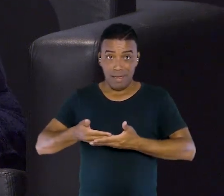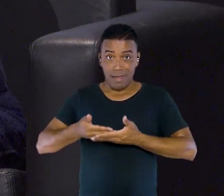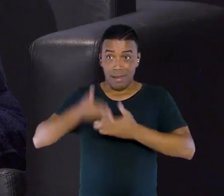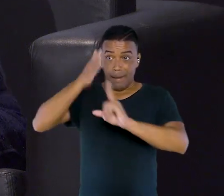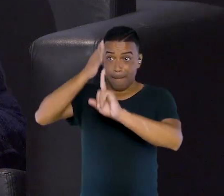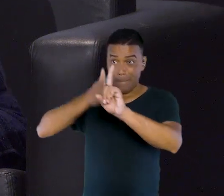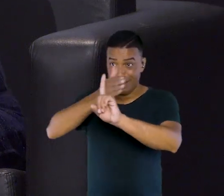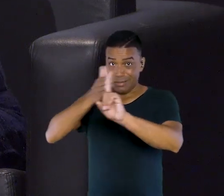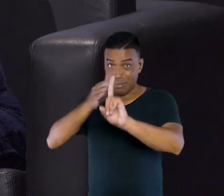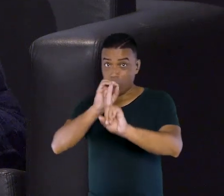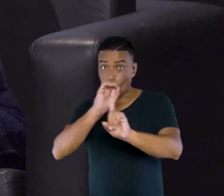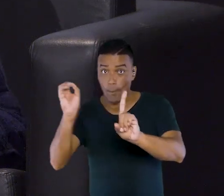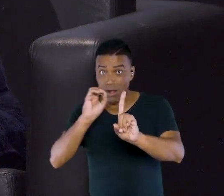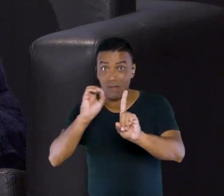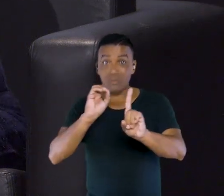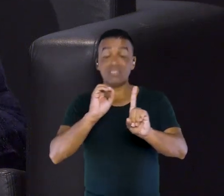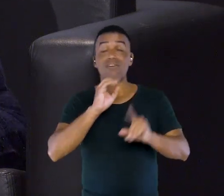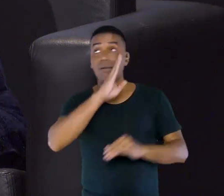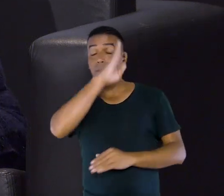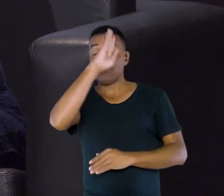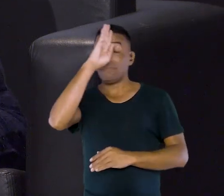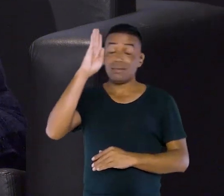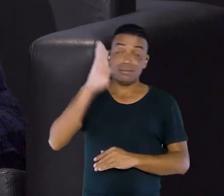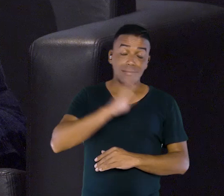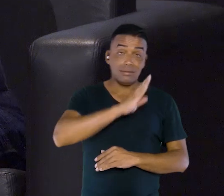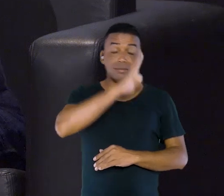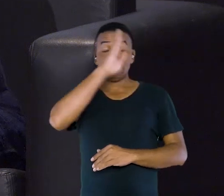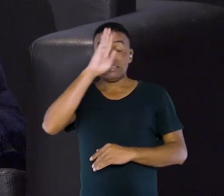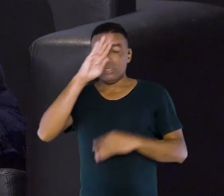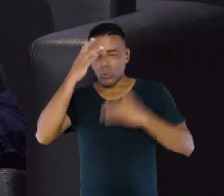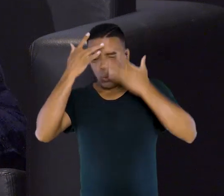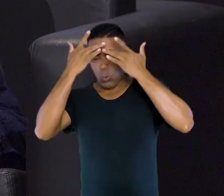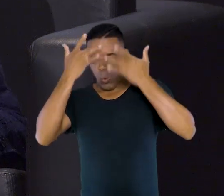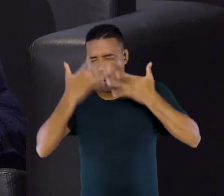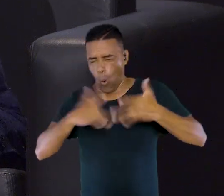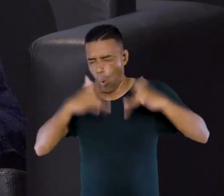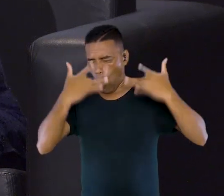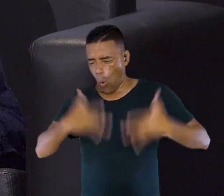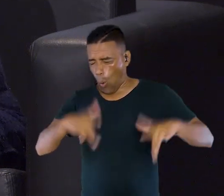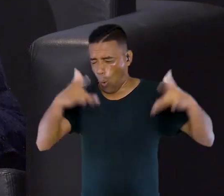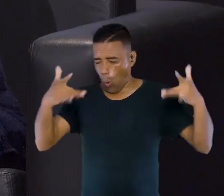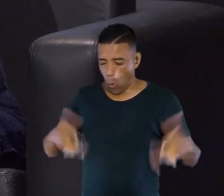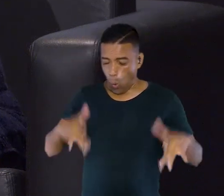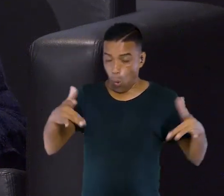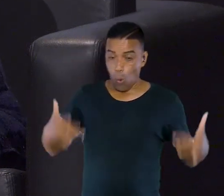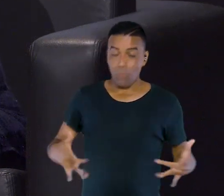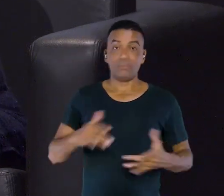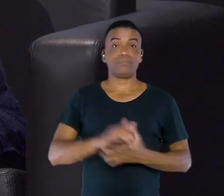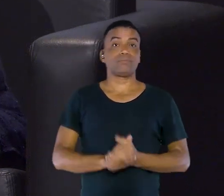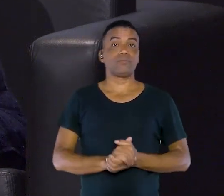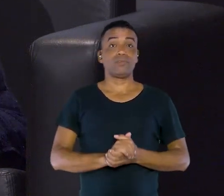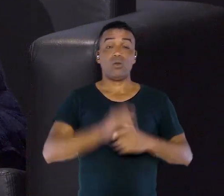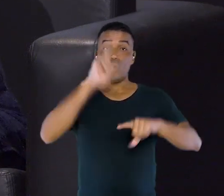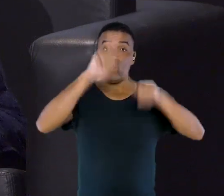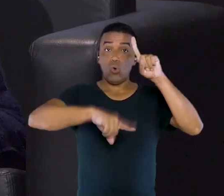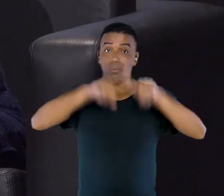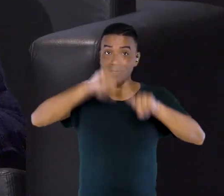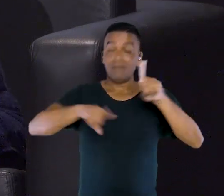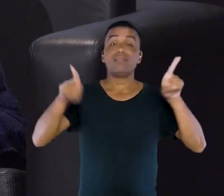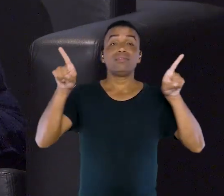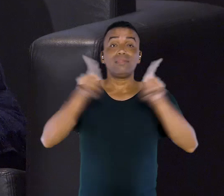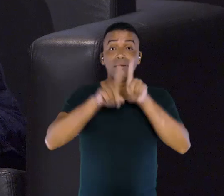vai te fazer mal. Você vai sentir dor de corpo automaticamente. Então, para objetos é a